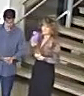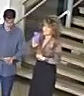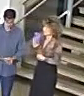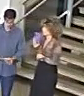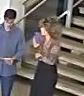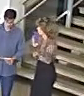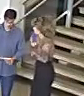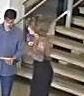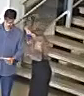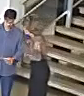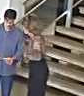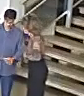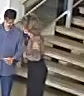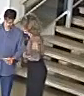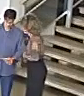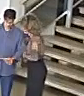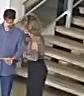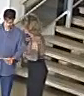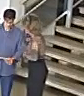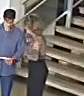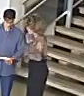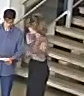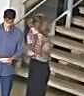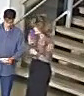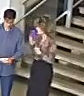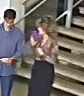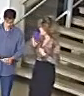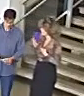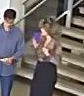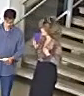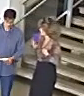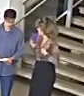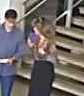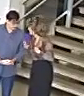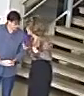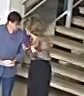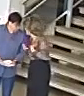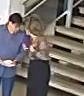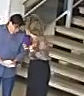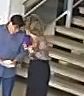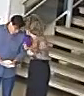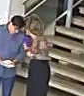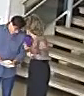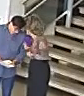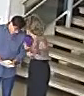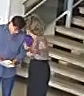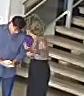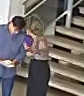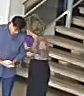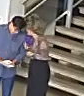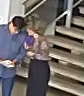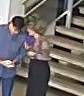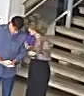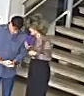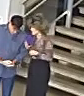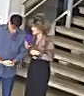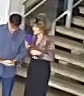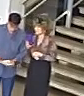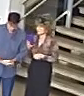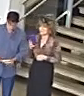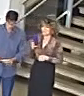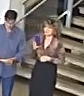com seu sistema educacional e para saná-la são necessárias muito mais do que muito dinheiro, investimentos e gestão